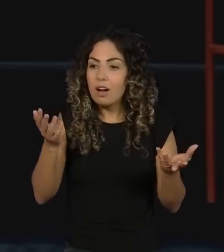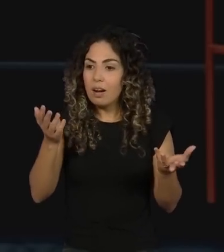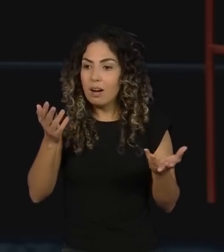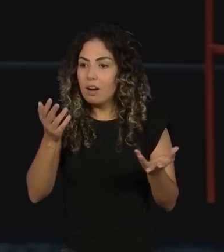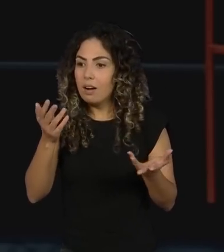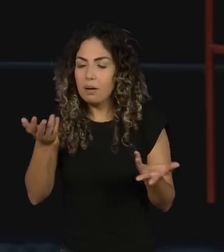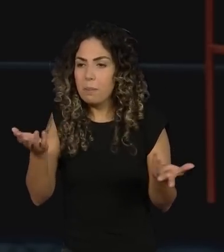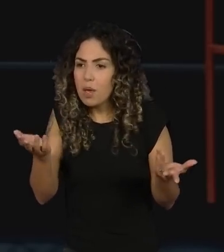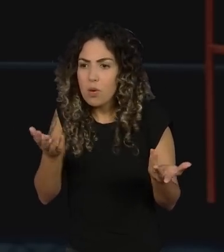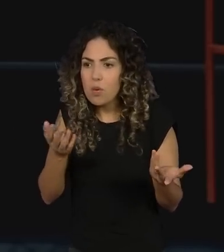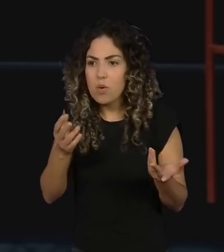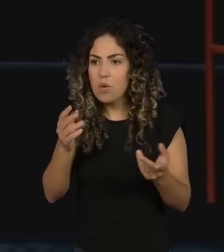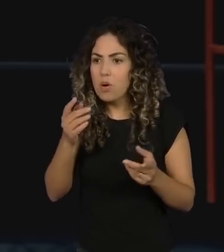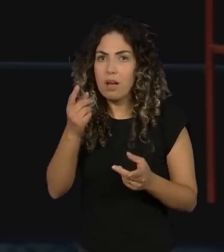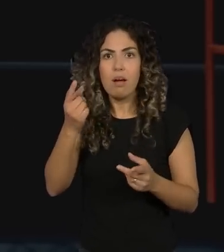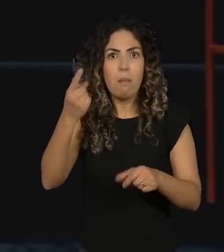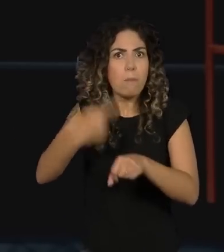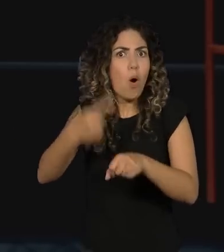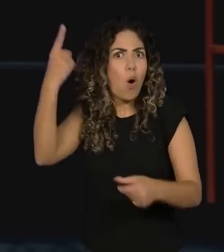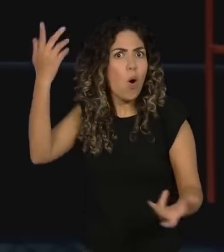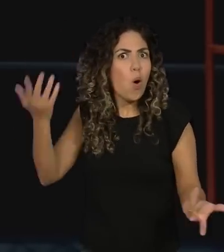de 100 em 100 anos.